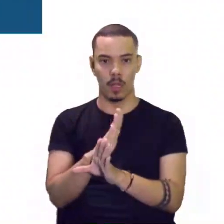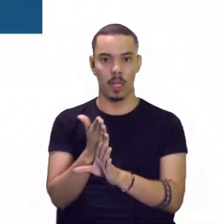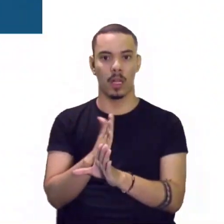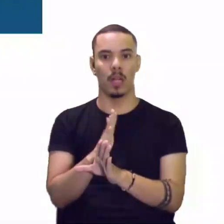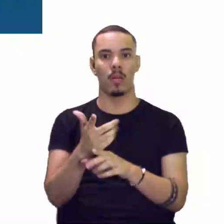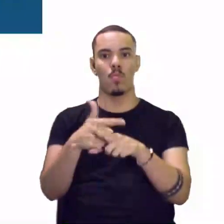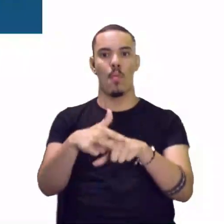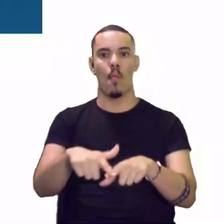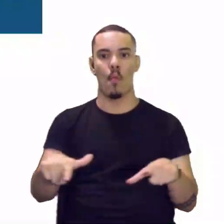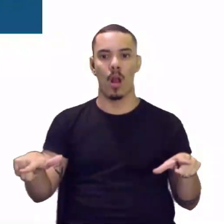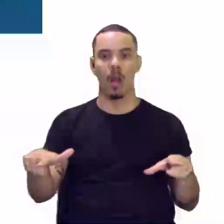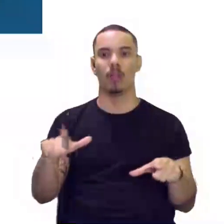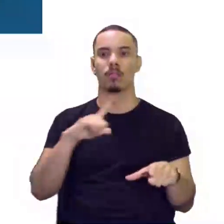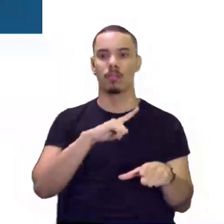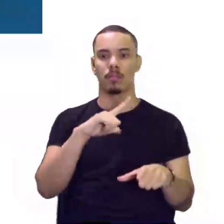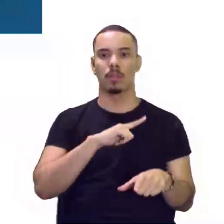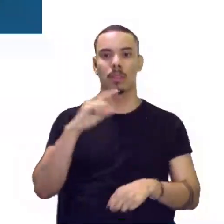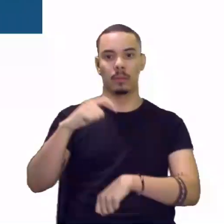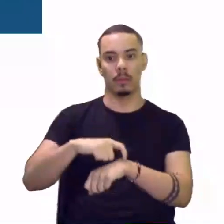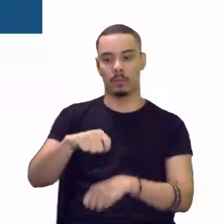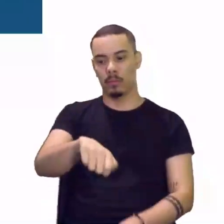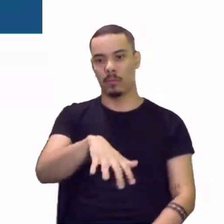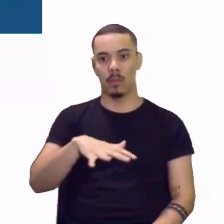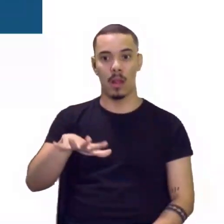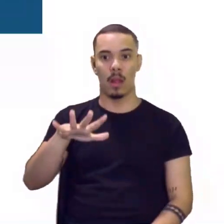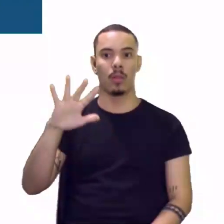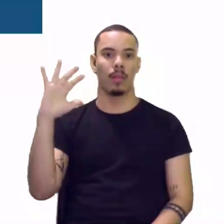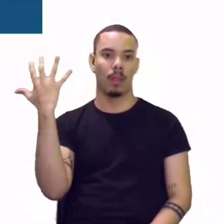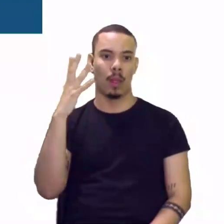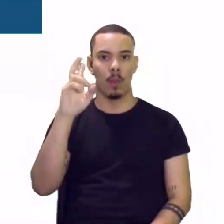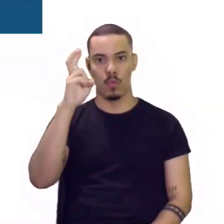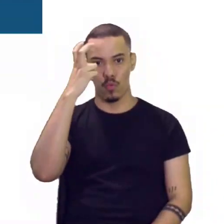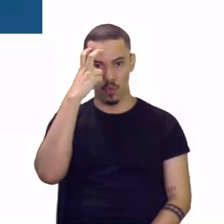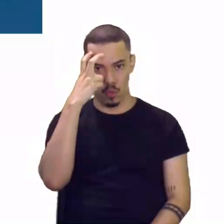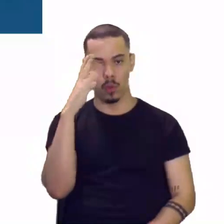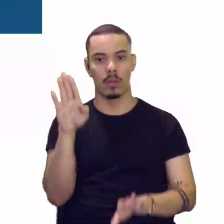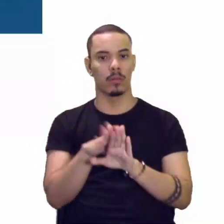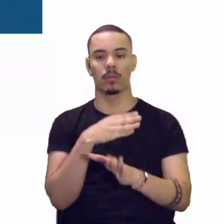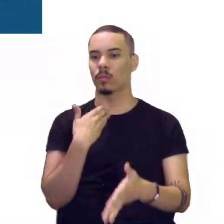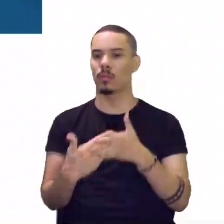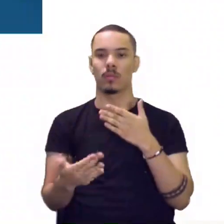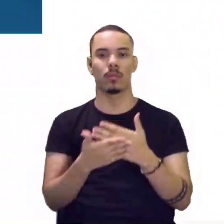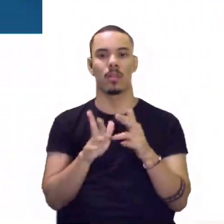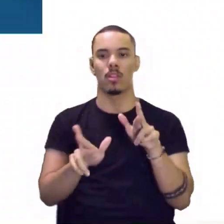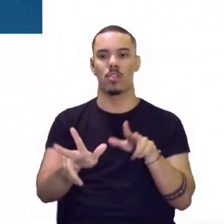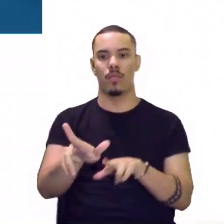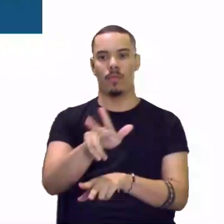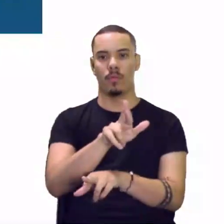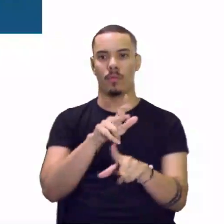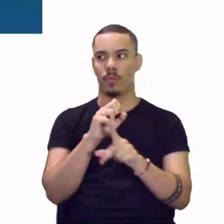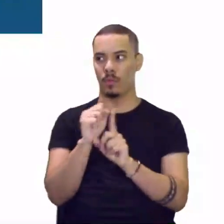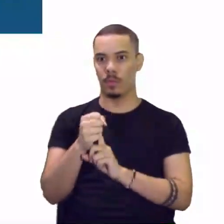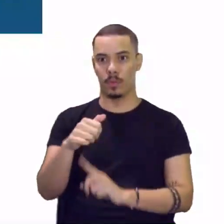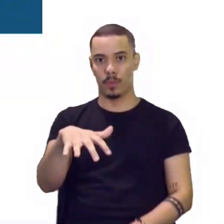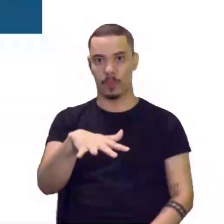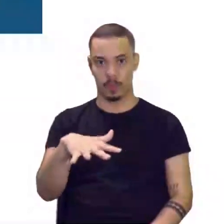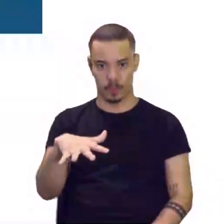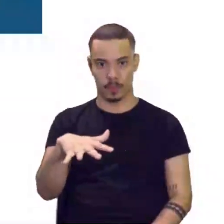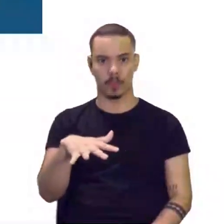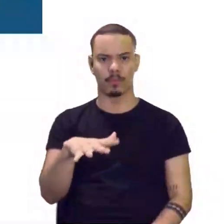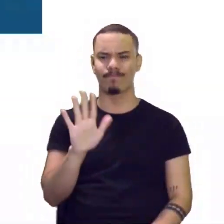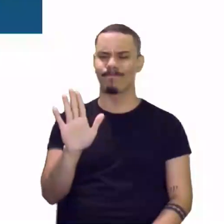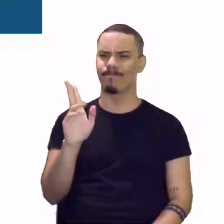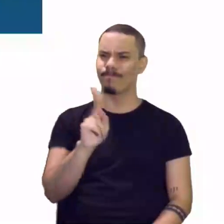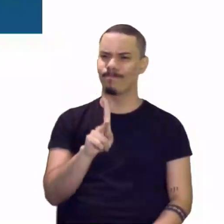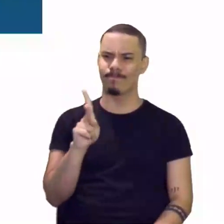vazio, espacial, temporal e cultural, em diferentes sociedades.